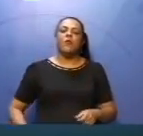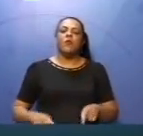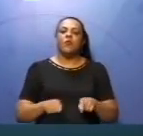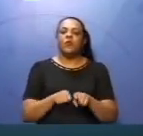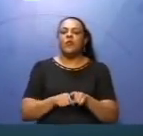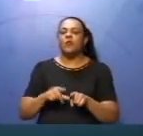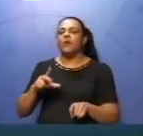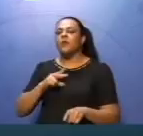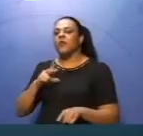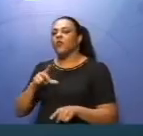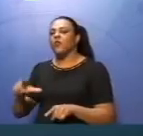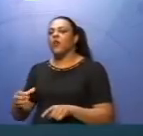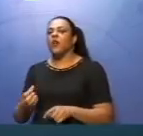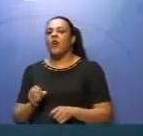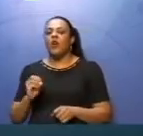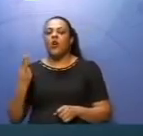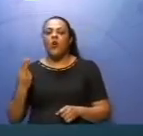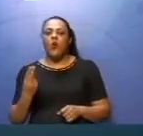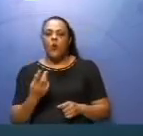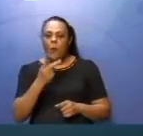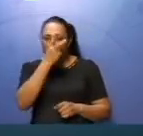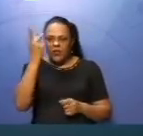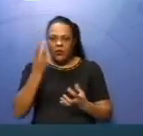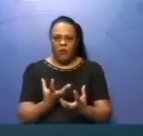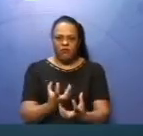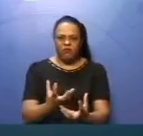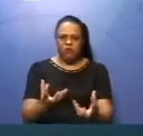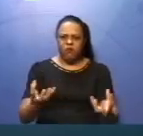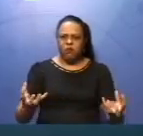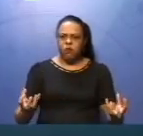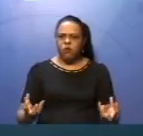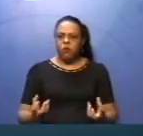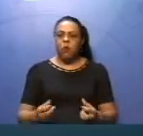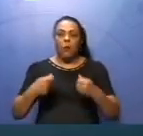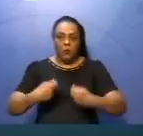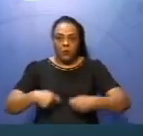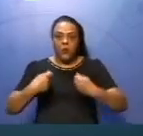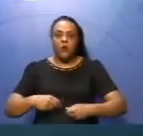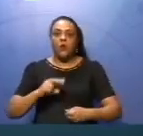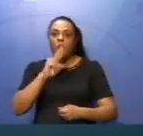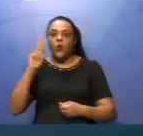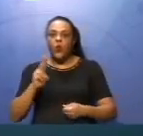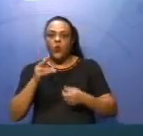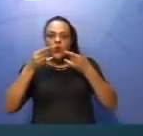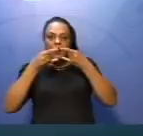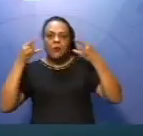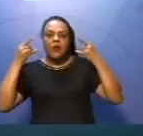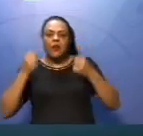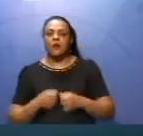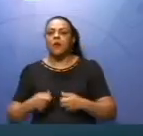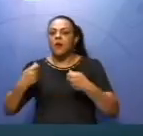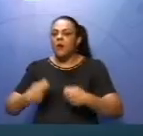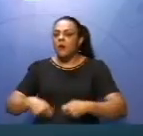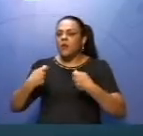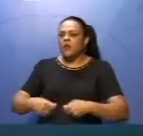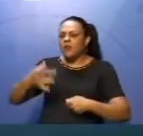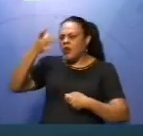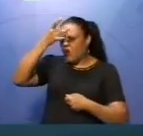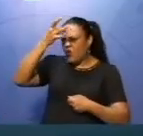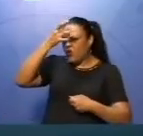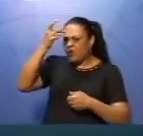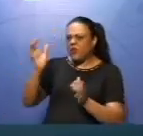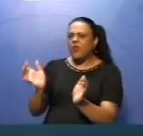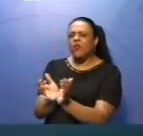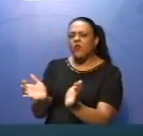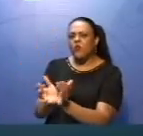tenha aglomeração de pessoas. Aqui nós temos a consciência coletiva, que é o fato de quando você